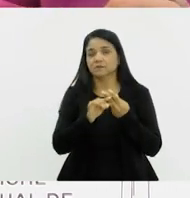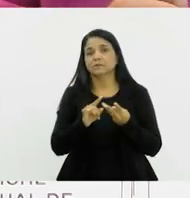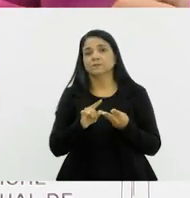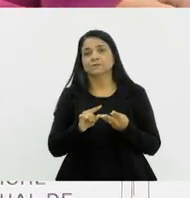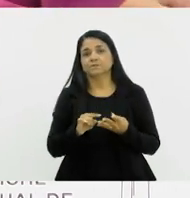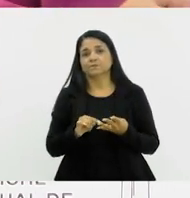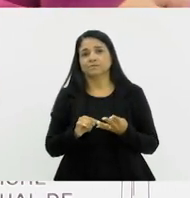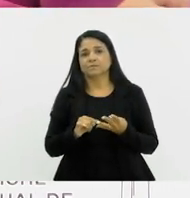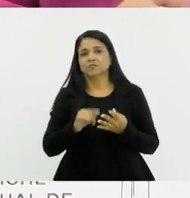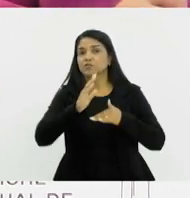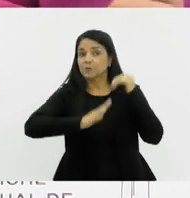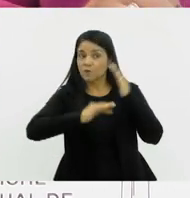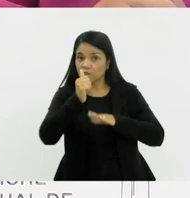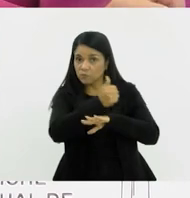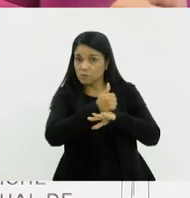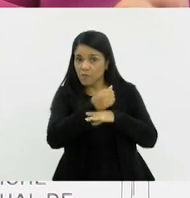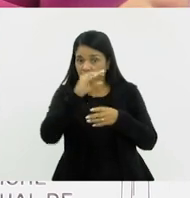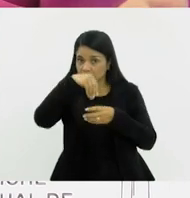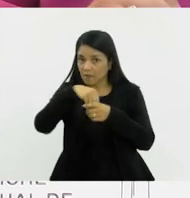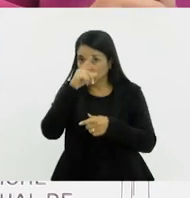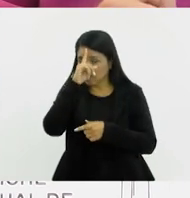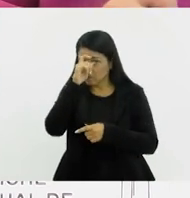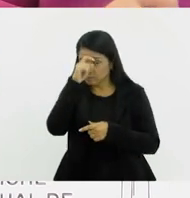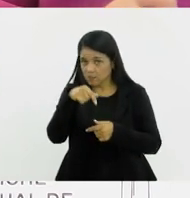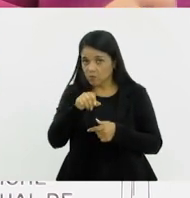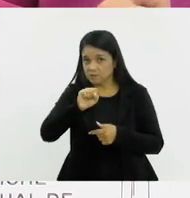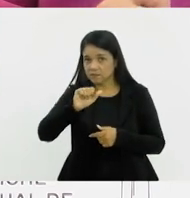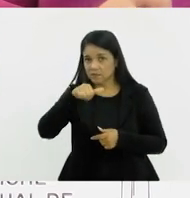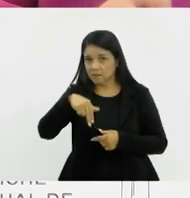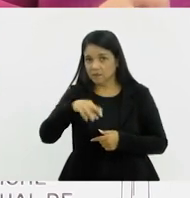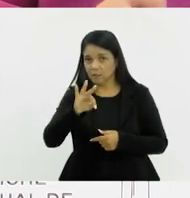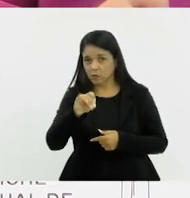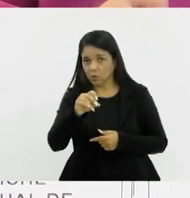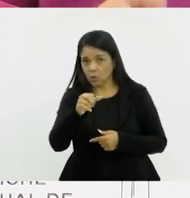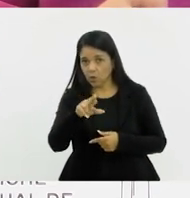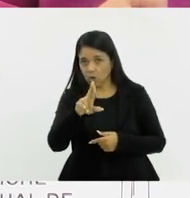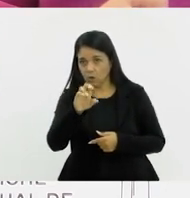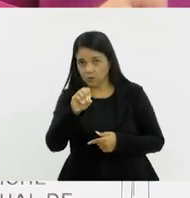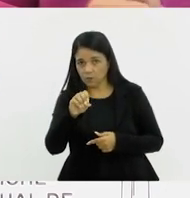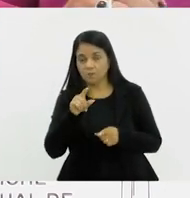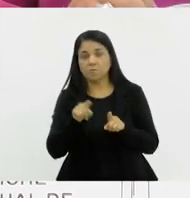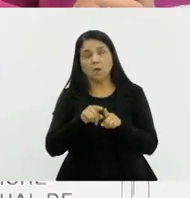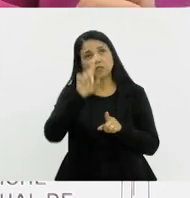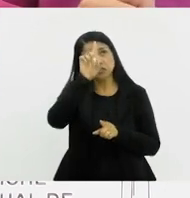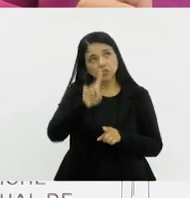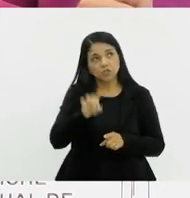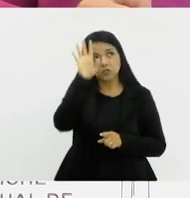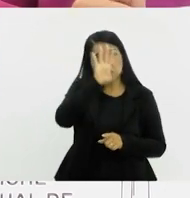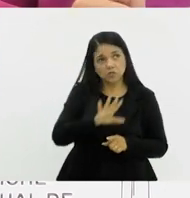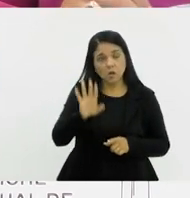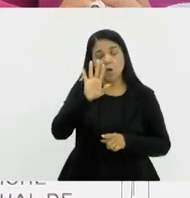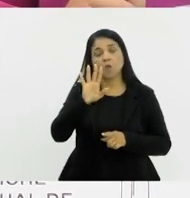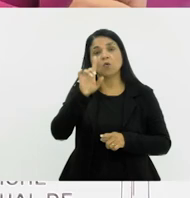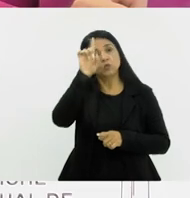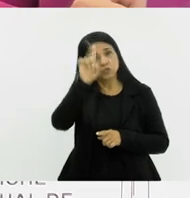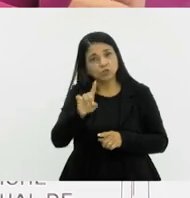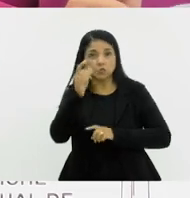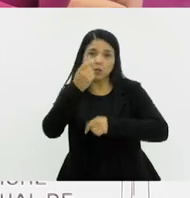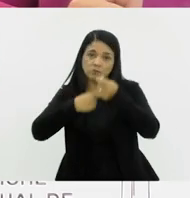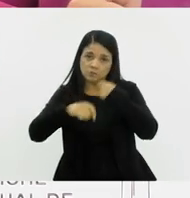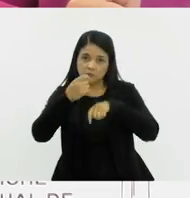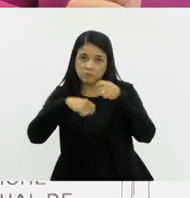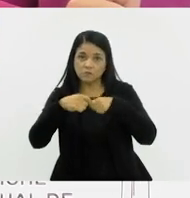Aí, aqui, assim, tentando definir o responsável, um diretor geral pode ser um diretor administrativo que cuida dessa